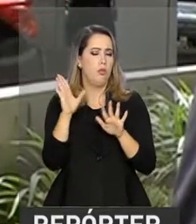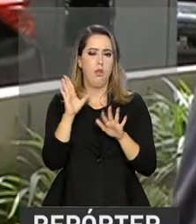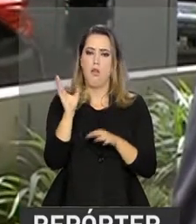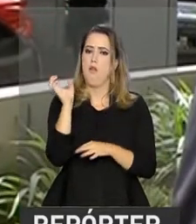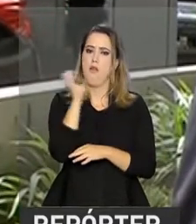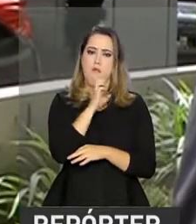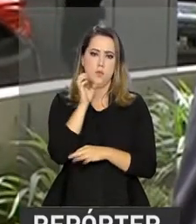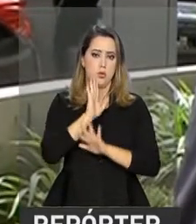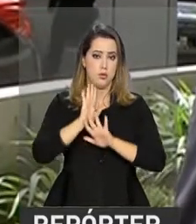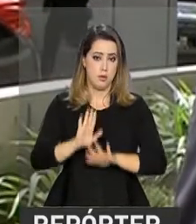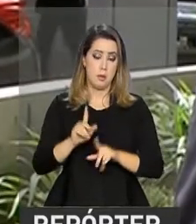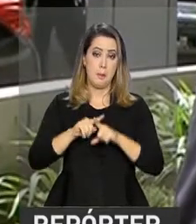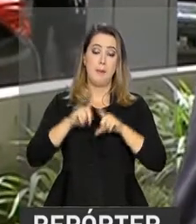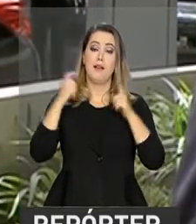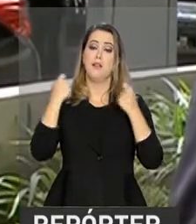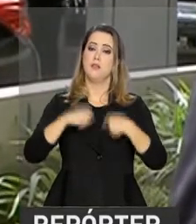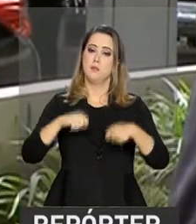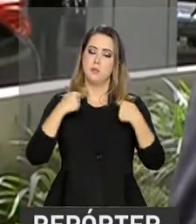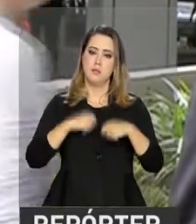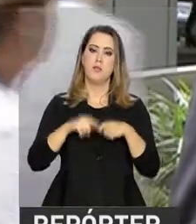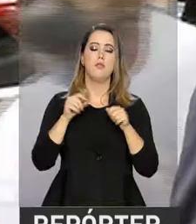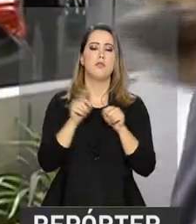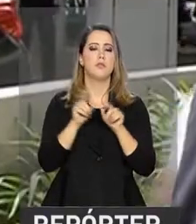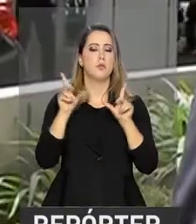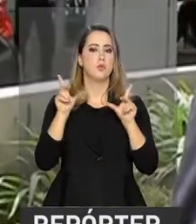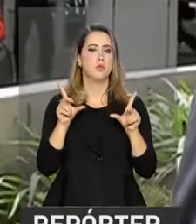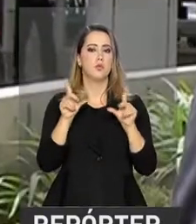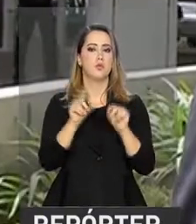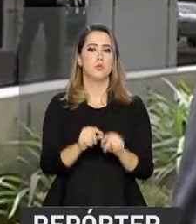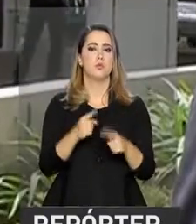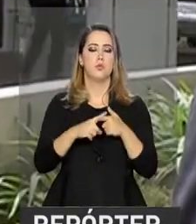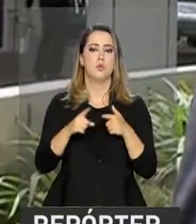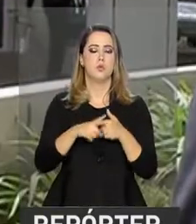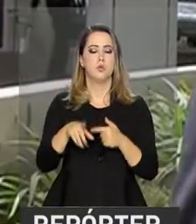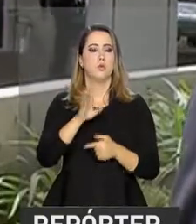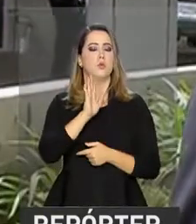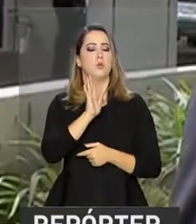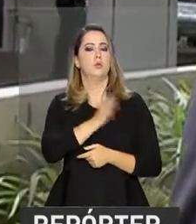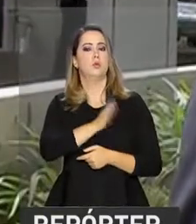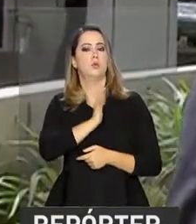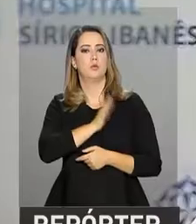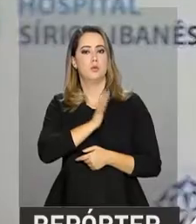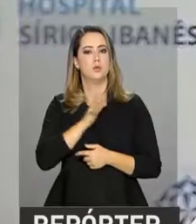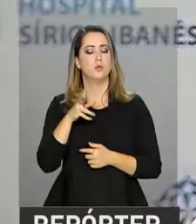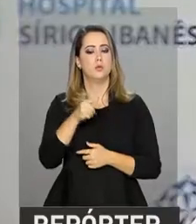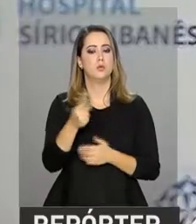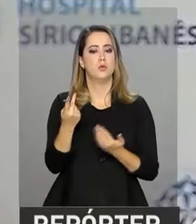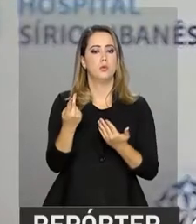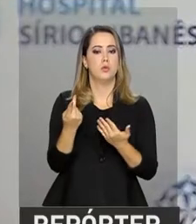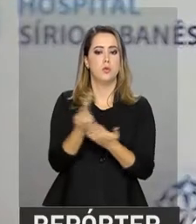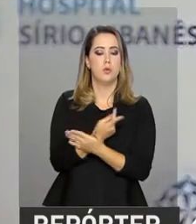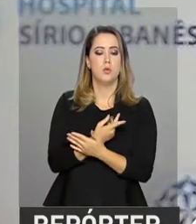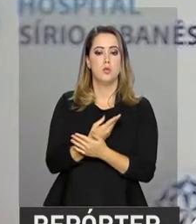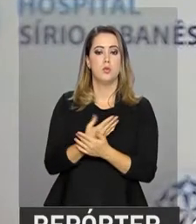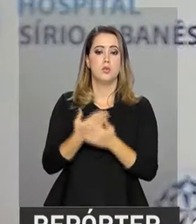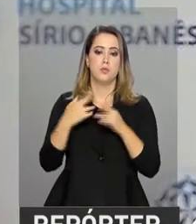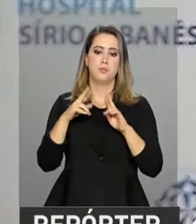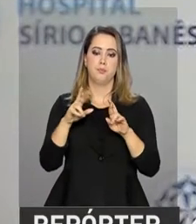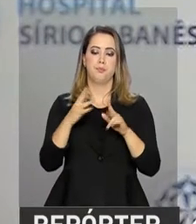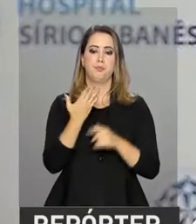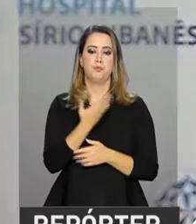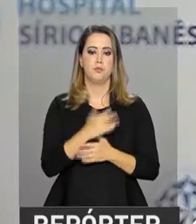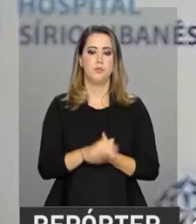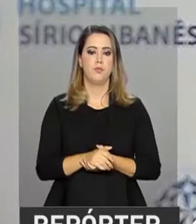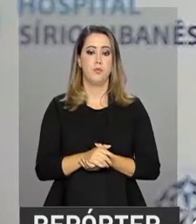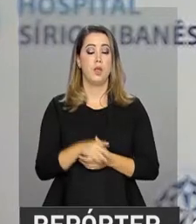era preciso fazer angioplastia para diminuir o risco de um infarto e tudo correu dentro do esperado. Se tratou uma artéria principal e as